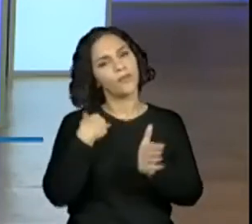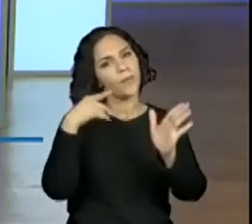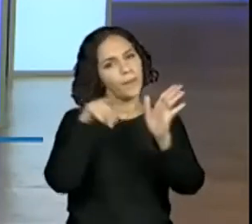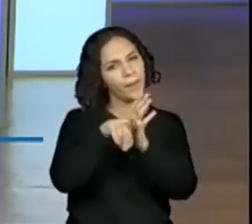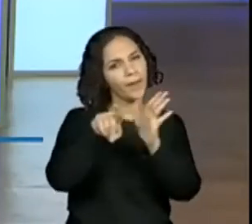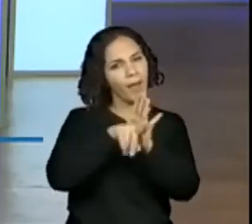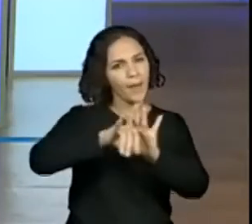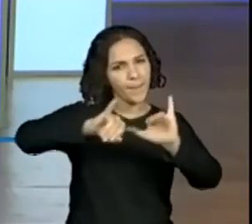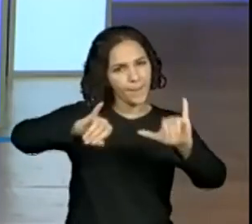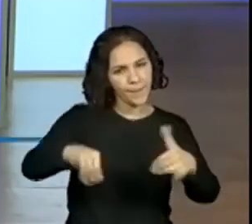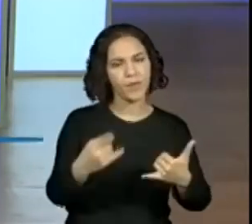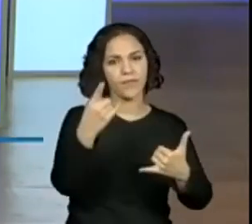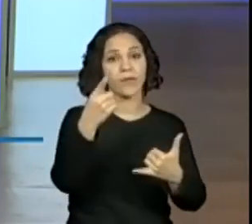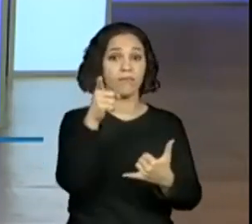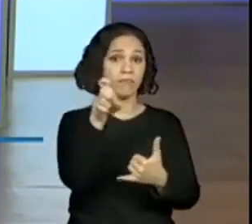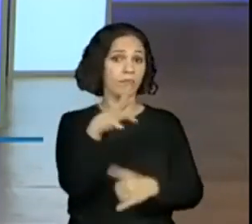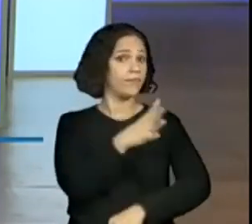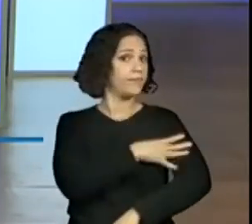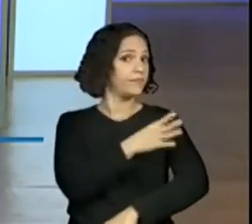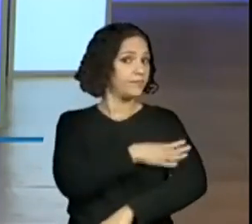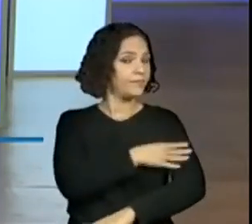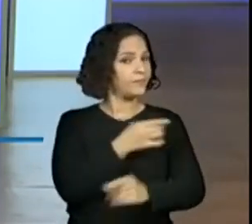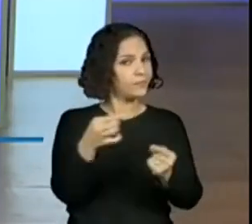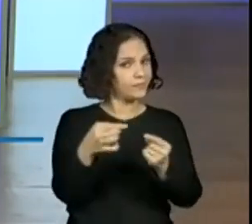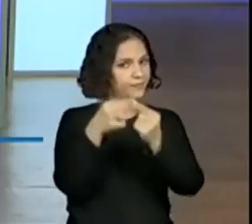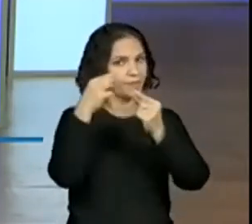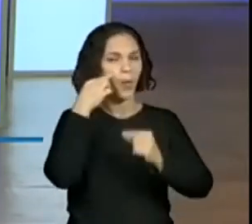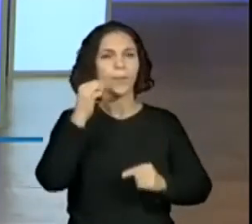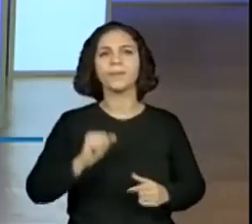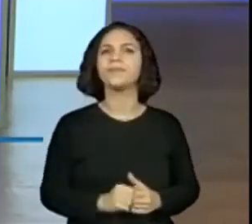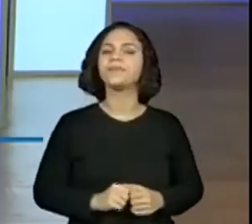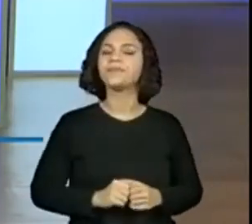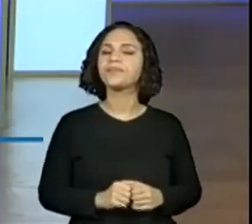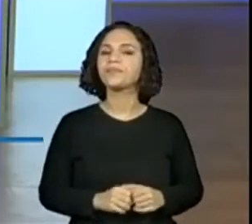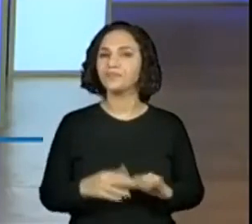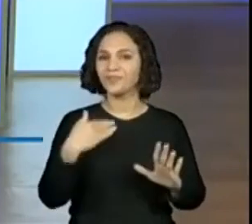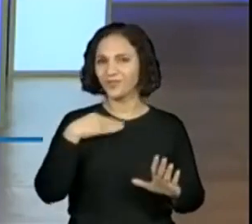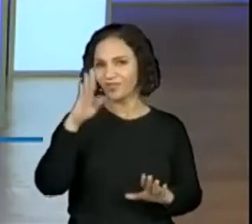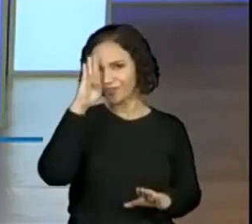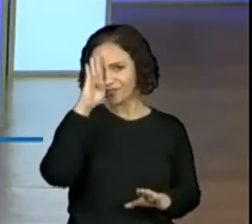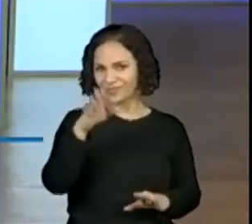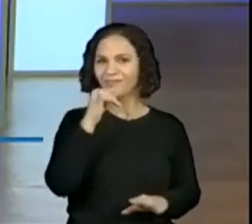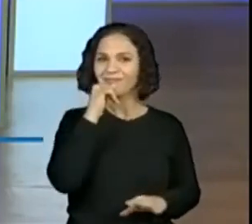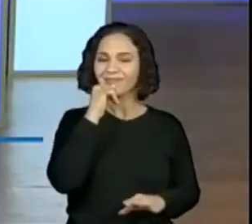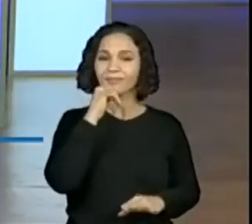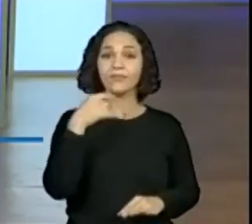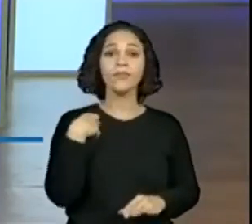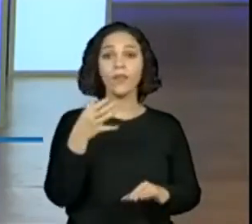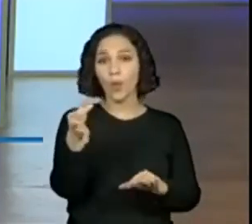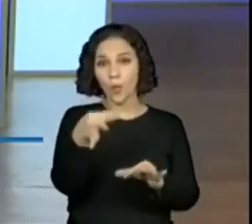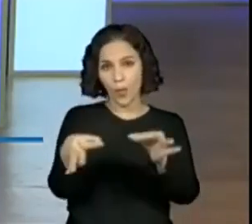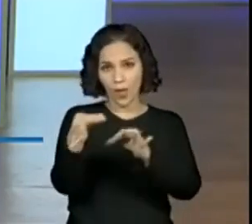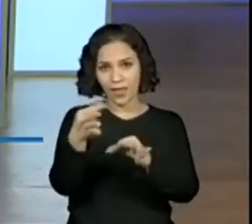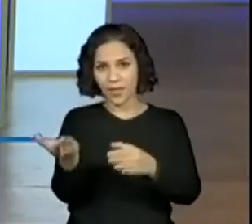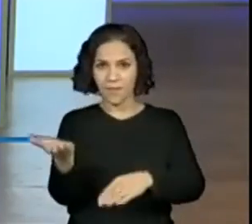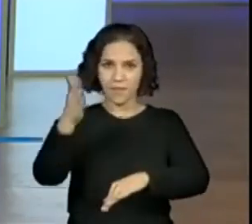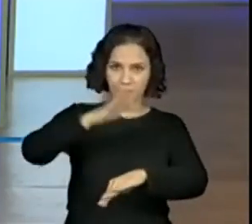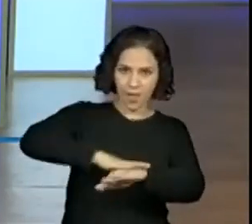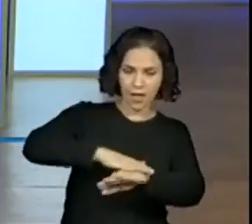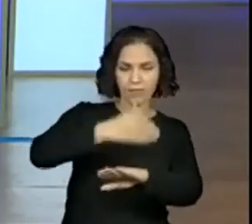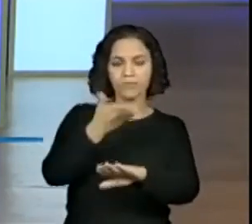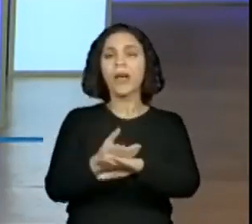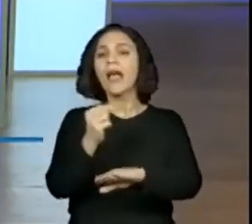fazer algumas perguntinhas aí para você do quarto ano vamos lá e onde que a gente jogar o cara e coroa não dava para saber quem é ganhar